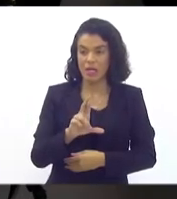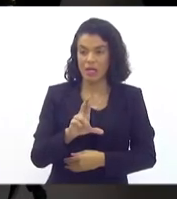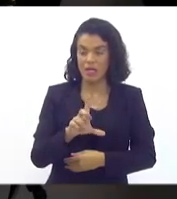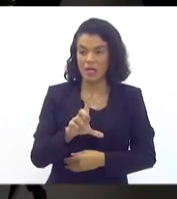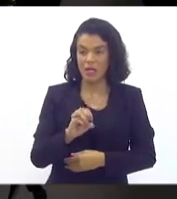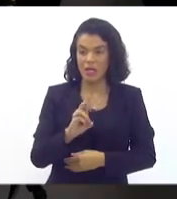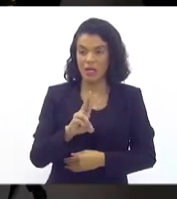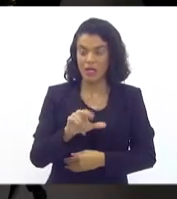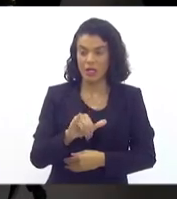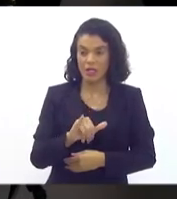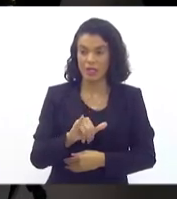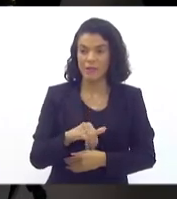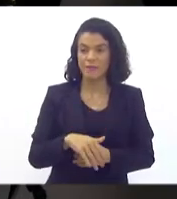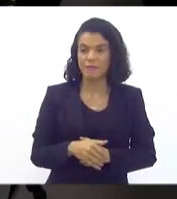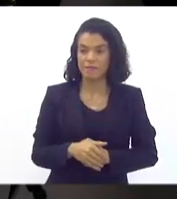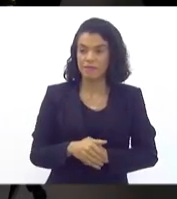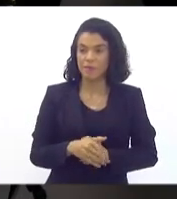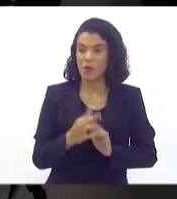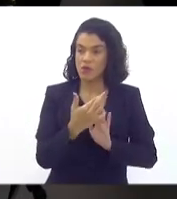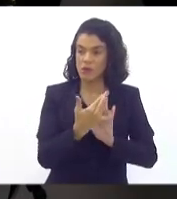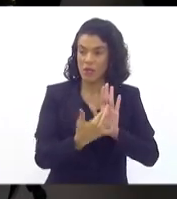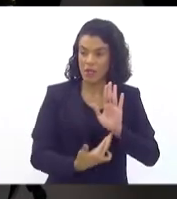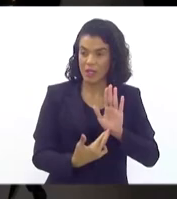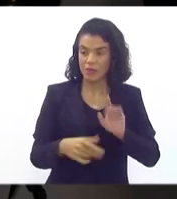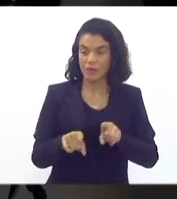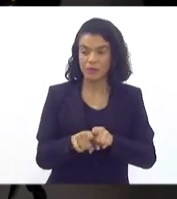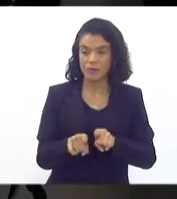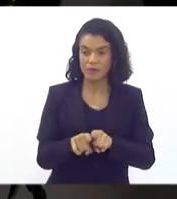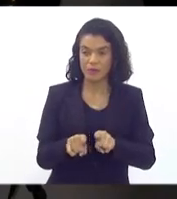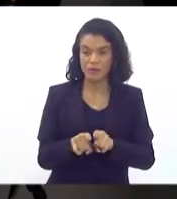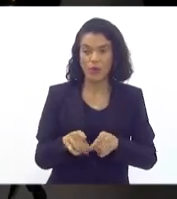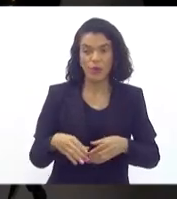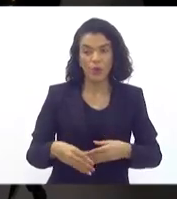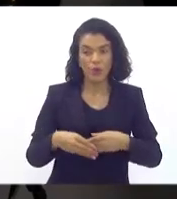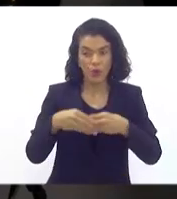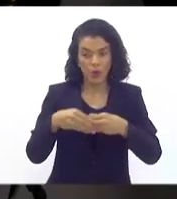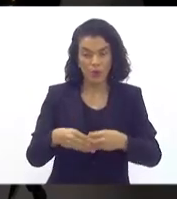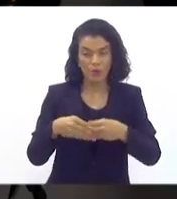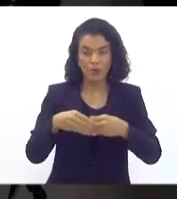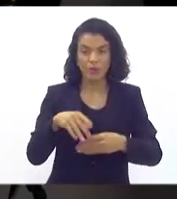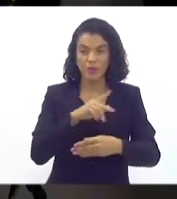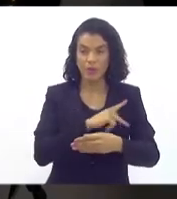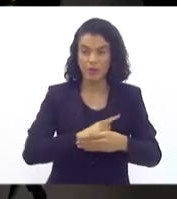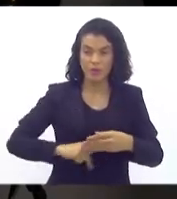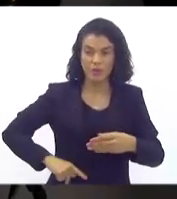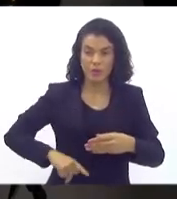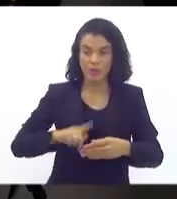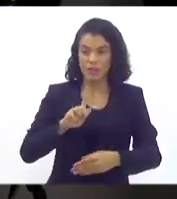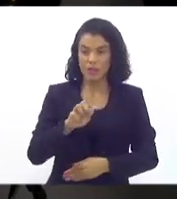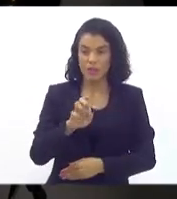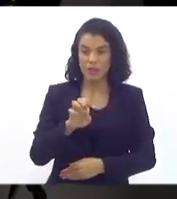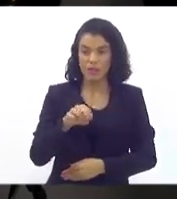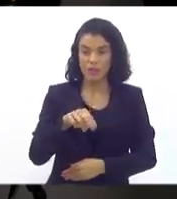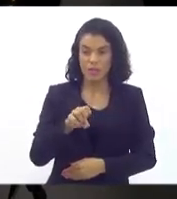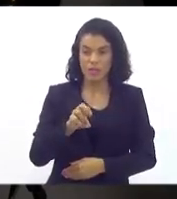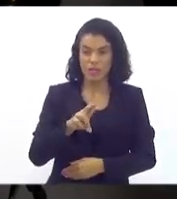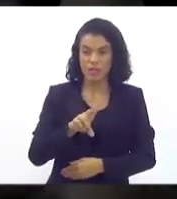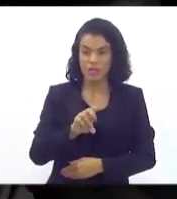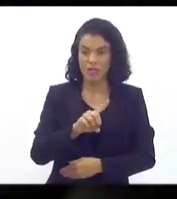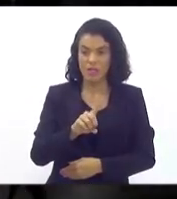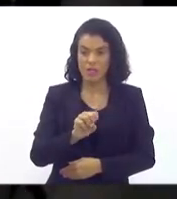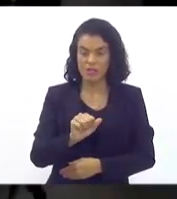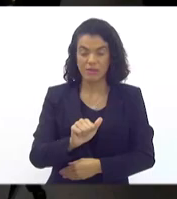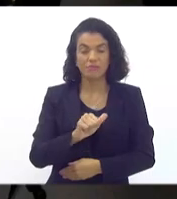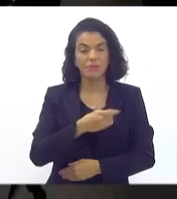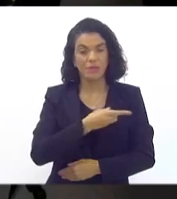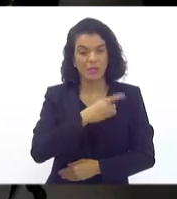posso relator né cumprimento aqui o presidente da generse também Delegado de Polícia